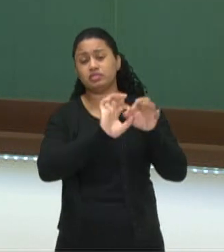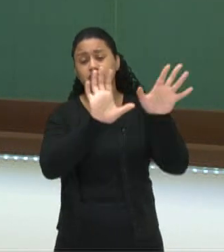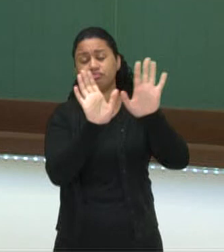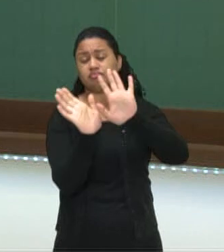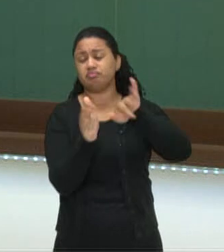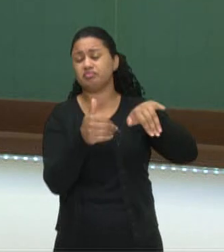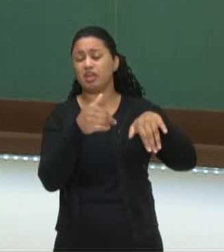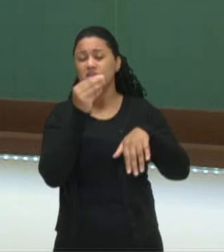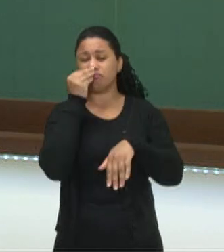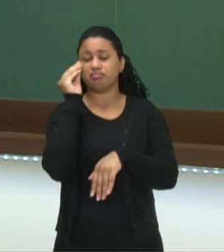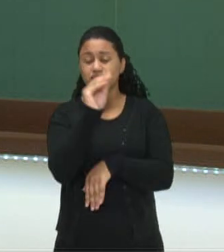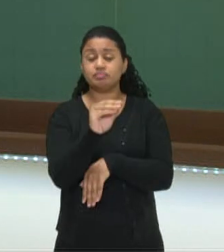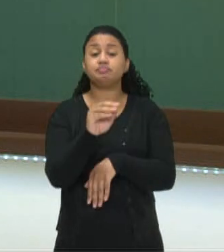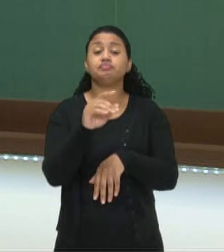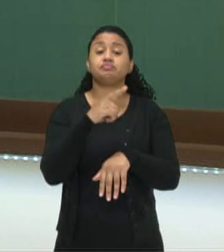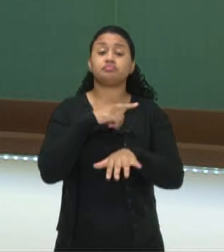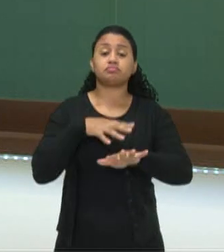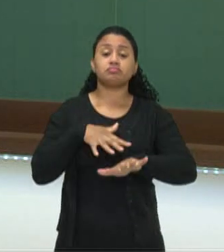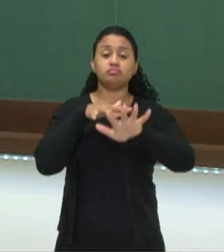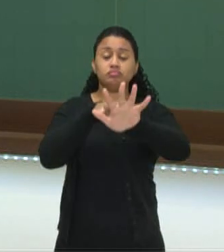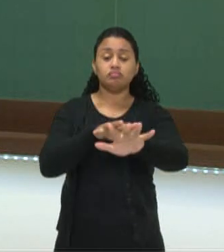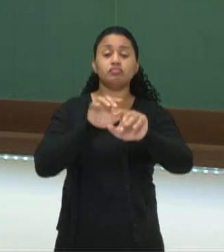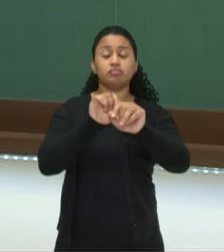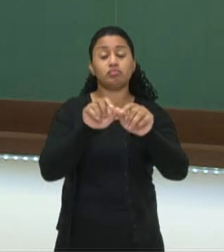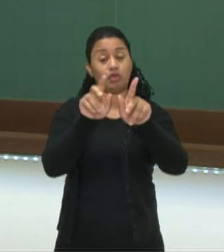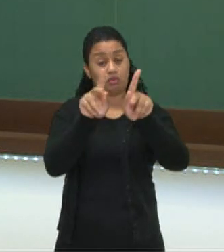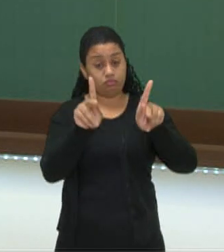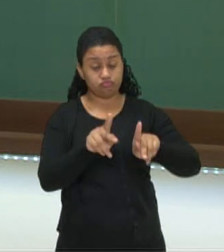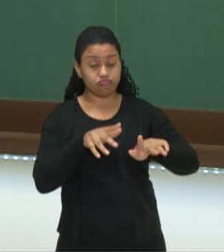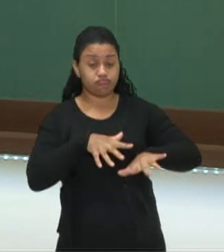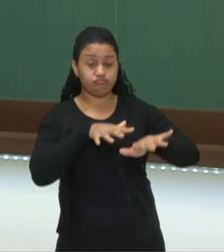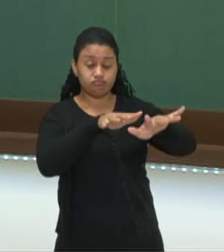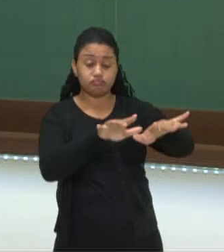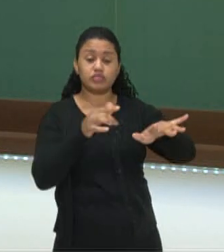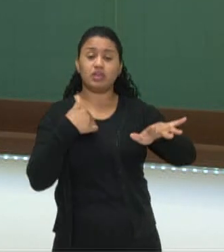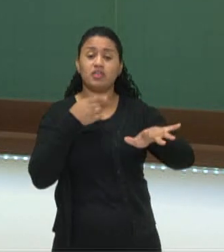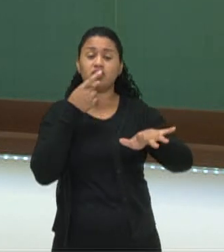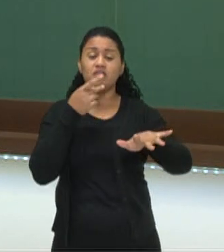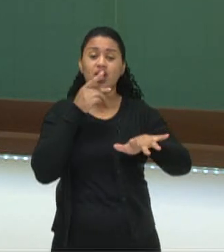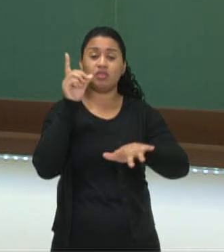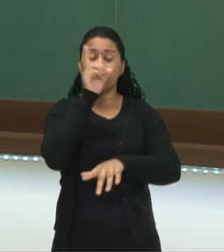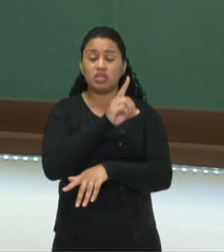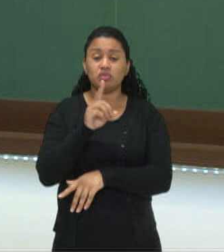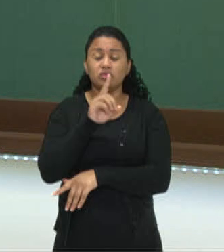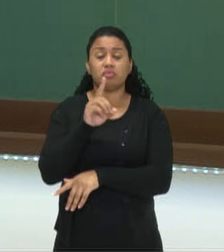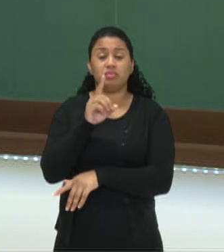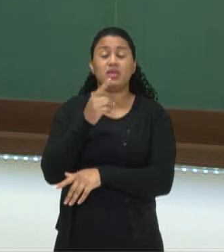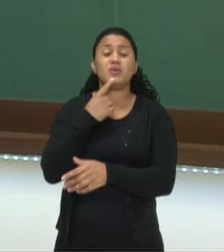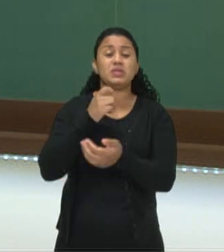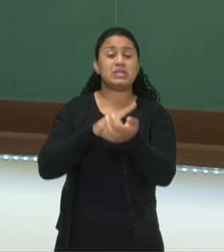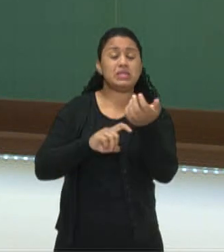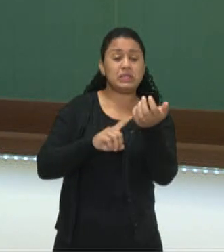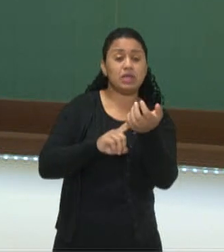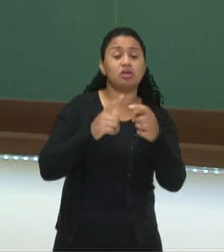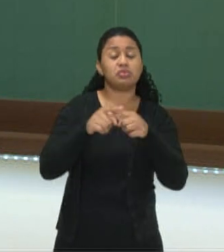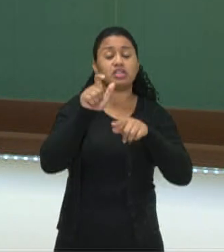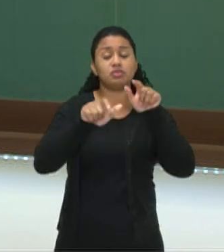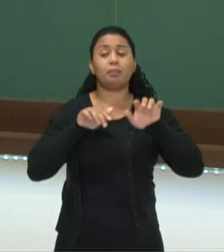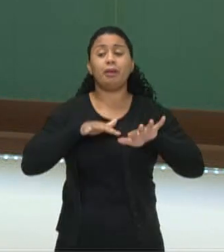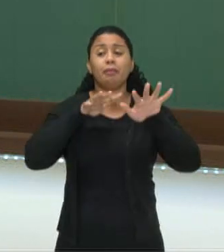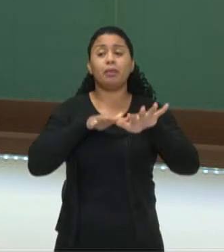Inclusive, teve uma manifestação pacífica, que foi conhecida como Domingo Sangrento, que pessoas foram lá para